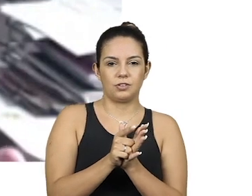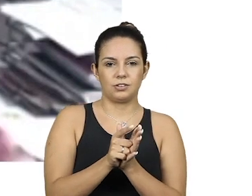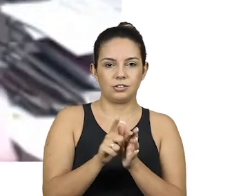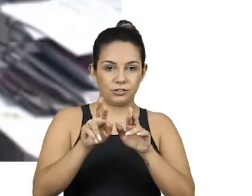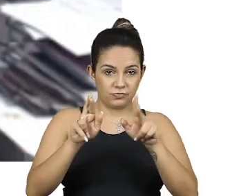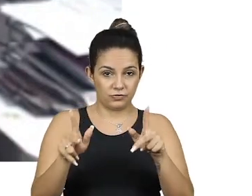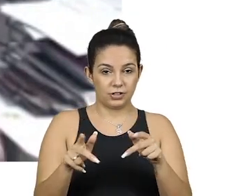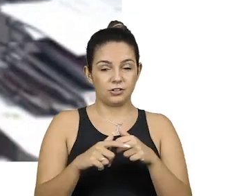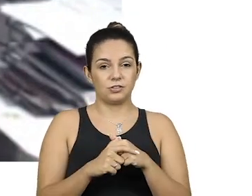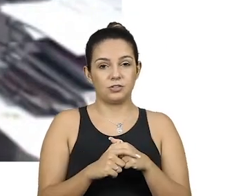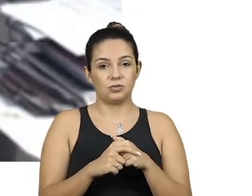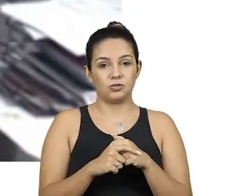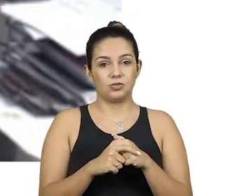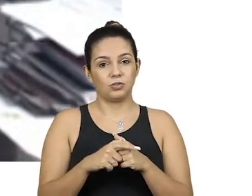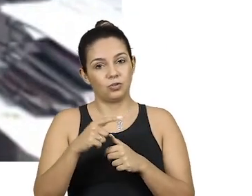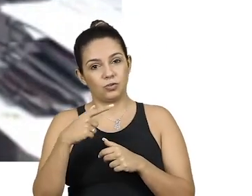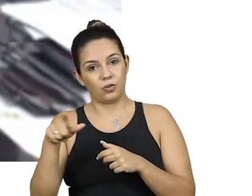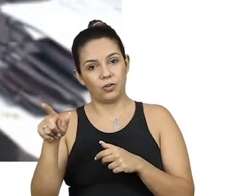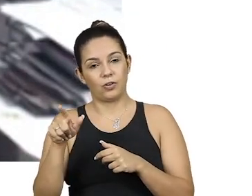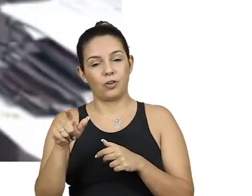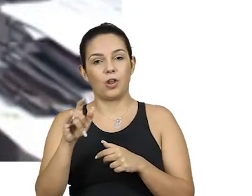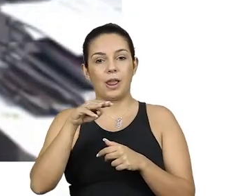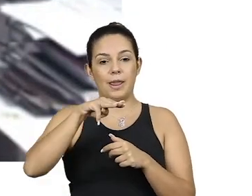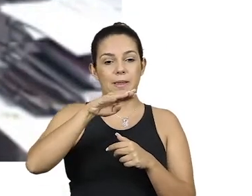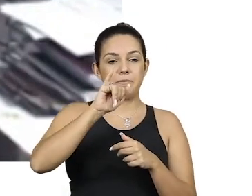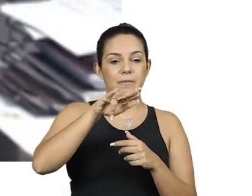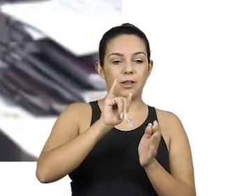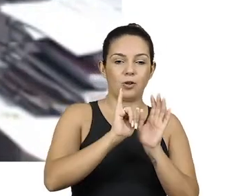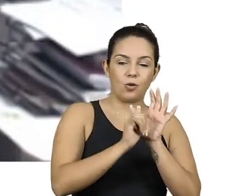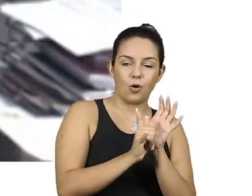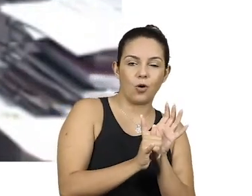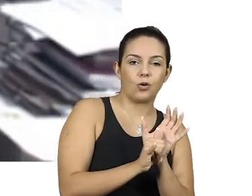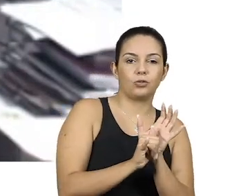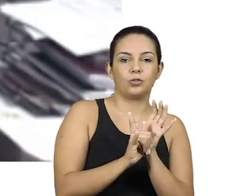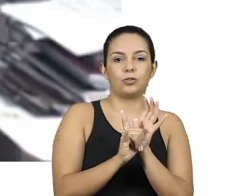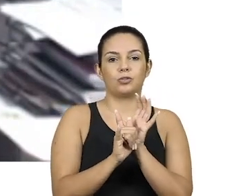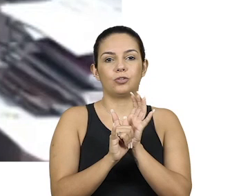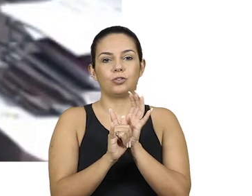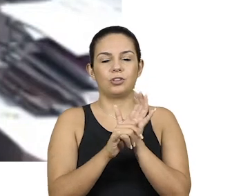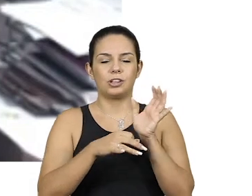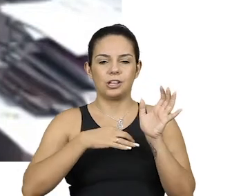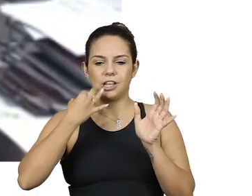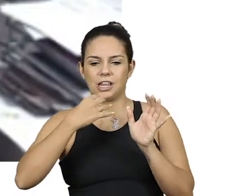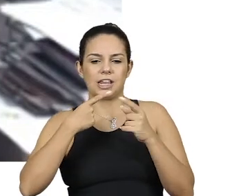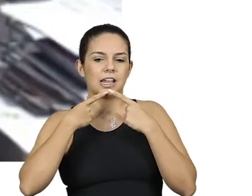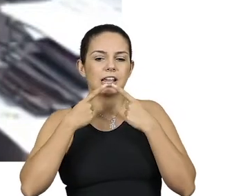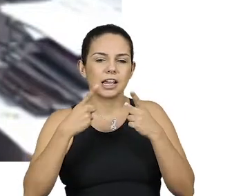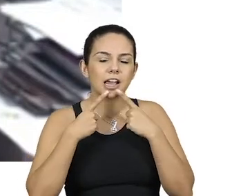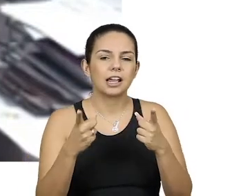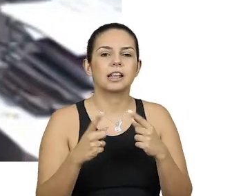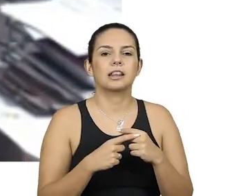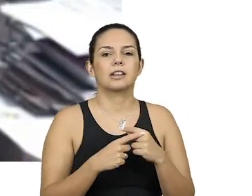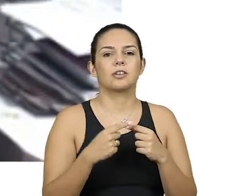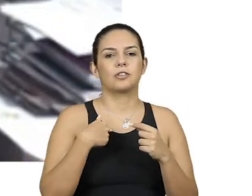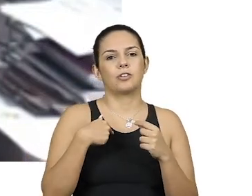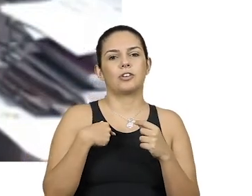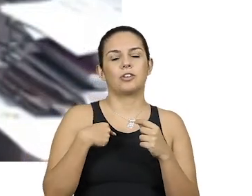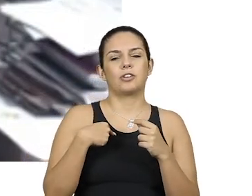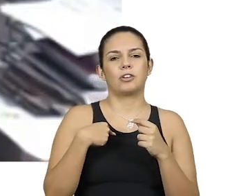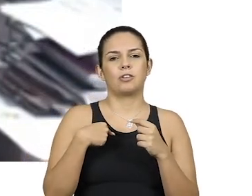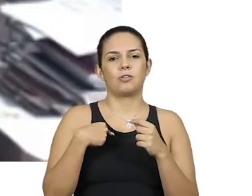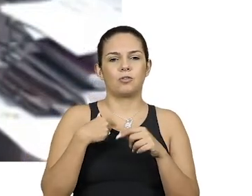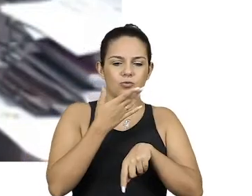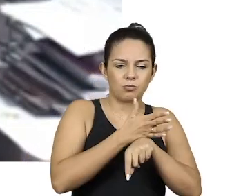diferente, vou para minicontos, eu exerço a crítica, eu exerço a minúcia, eu